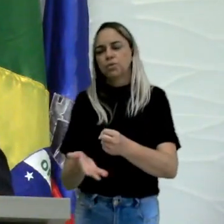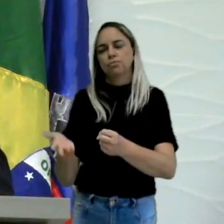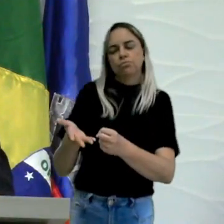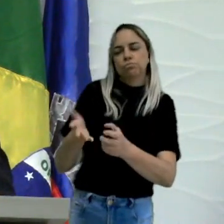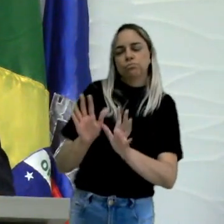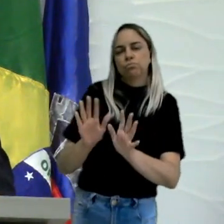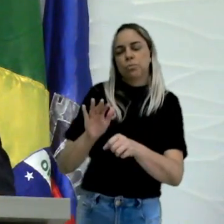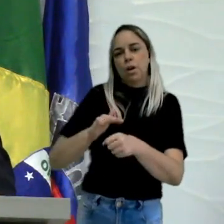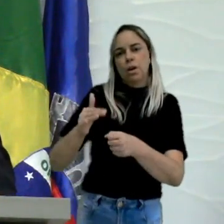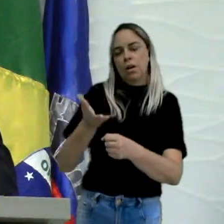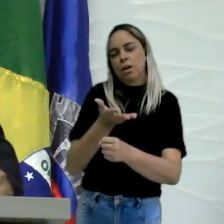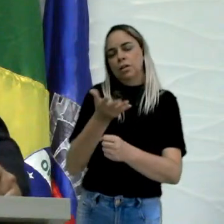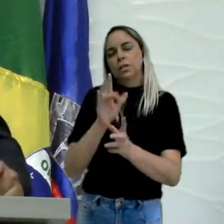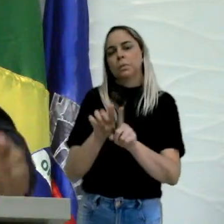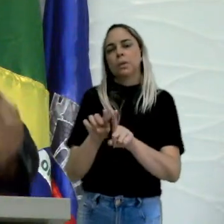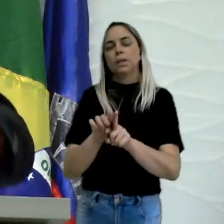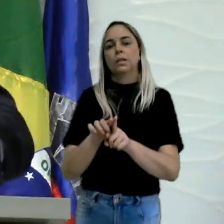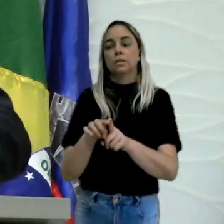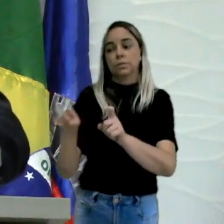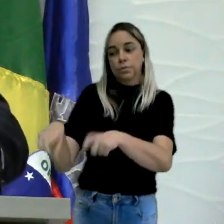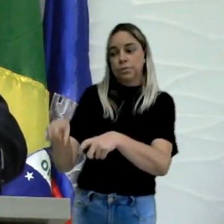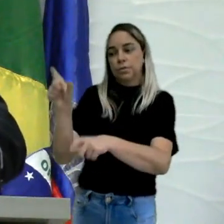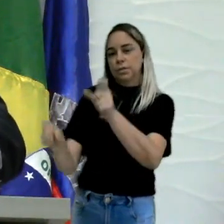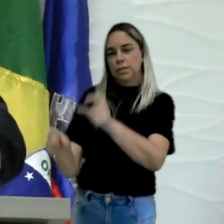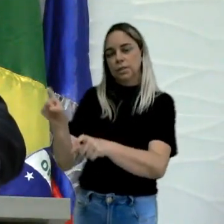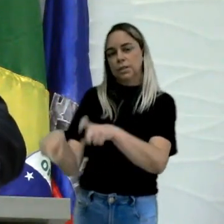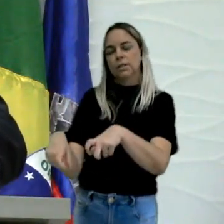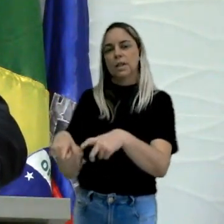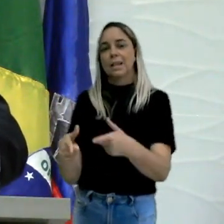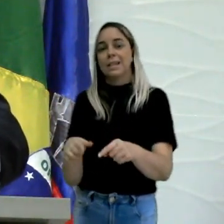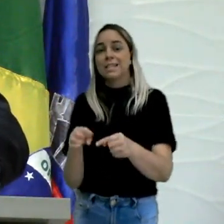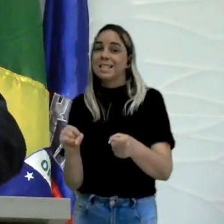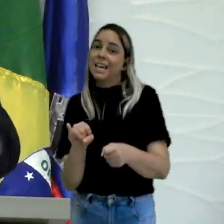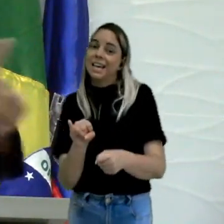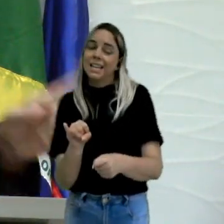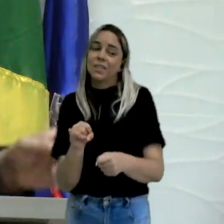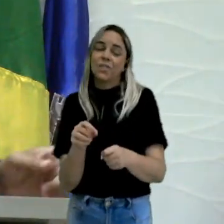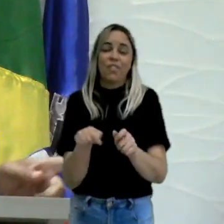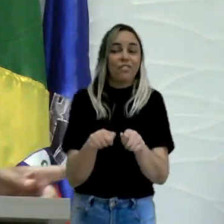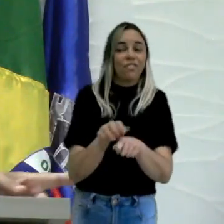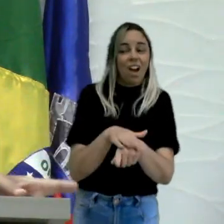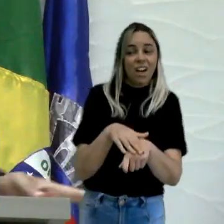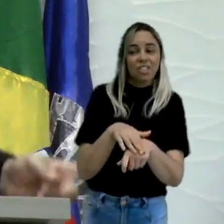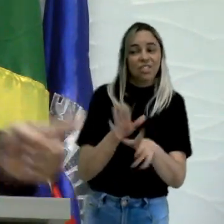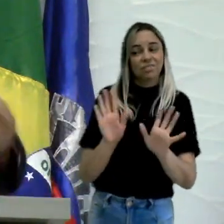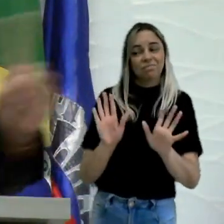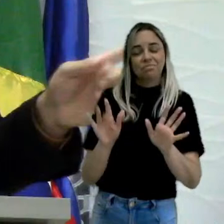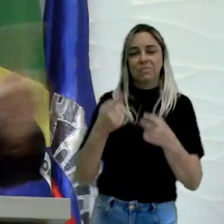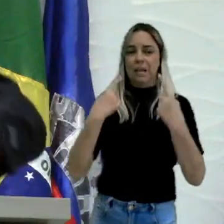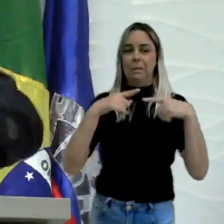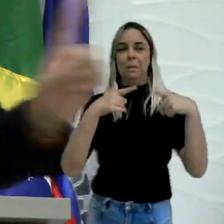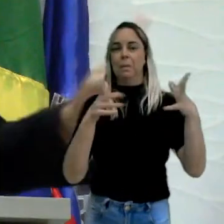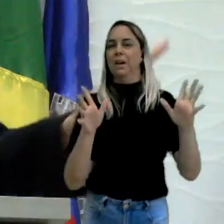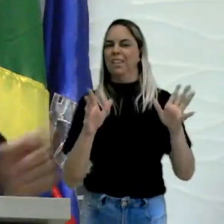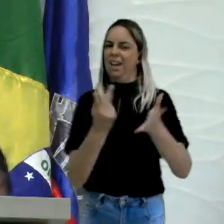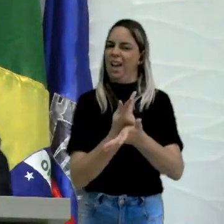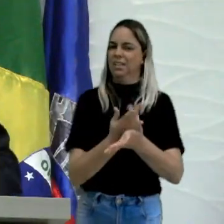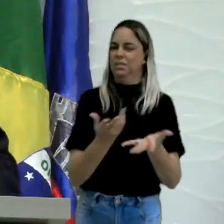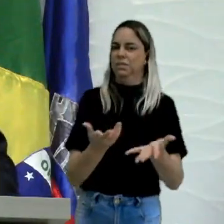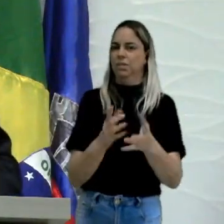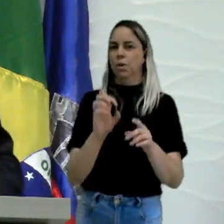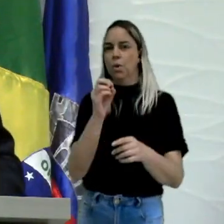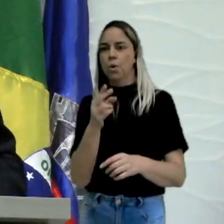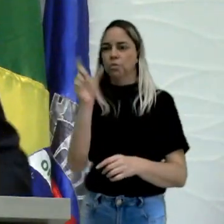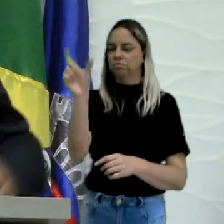Una. Porque se não faz, reclama que não faz. Quando começa a fazer, diz que não é ela que está